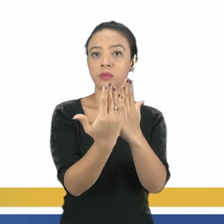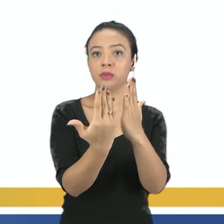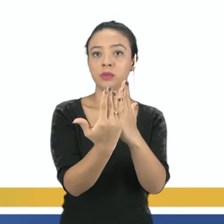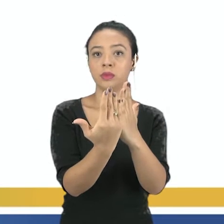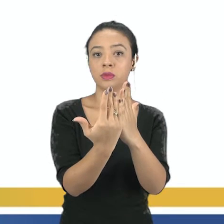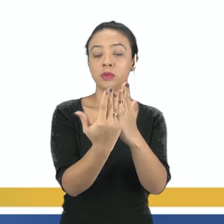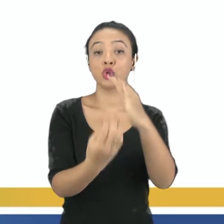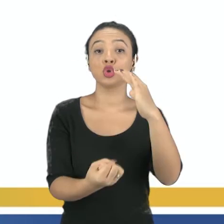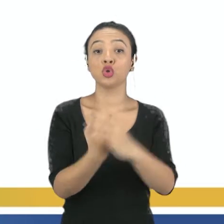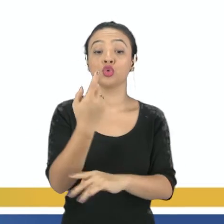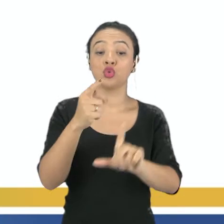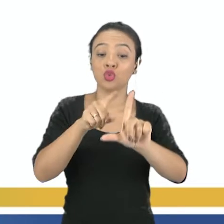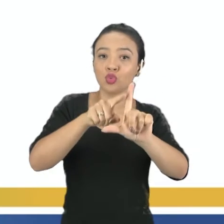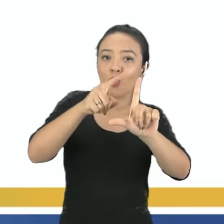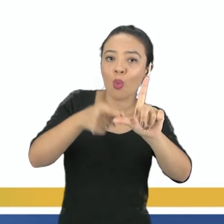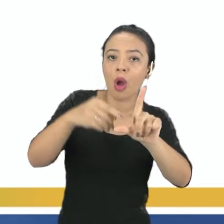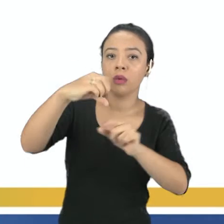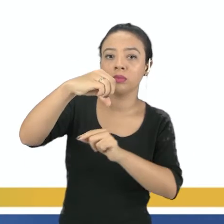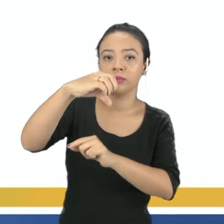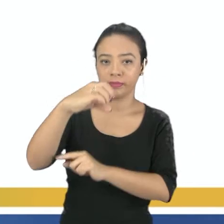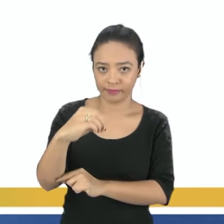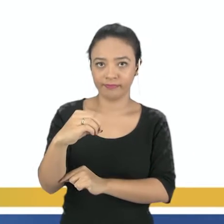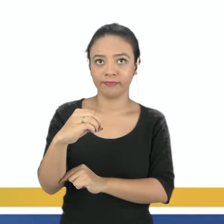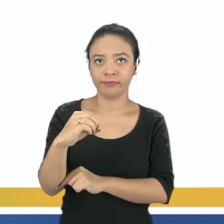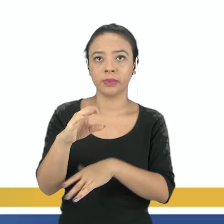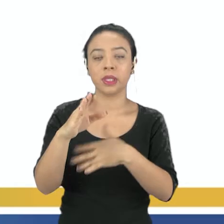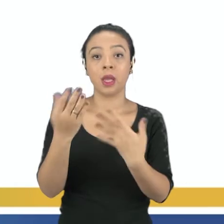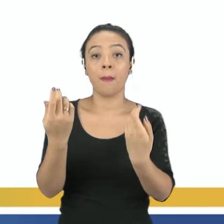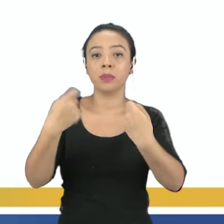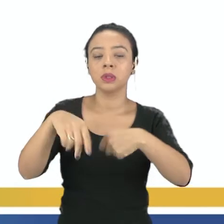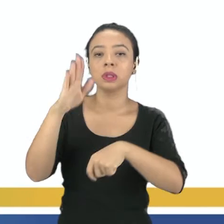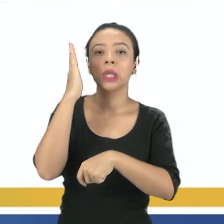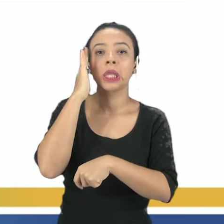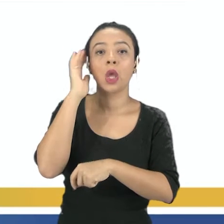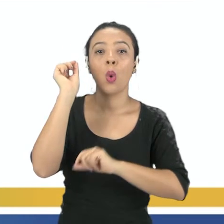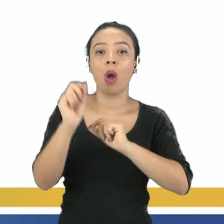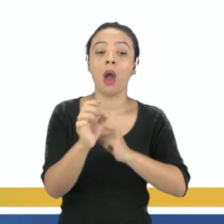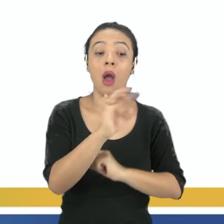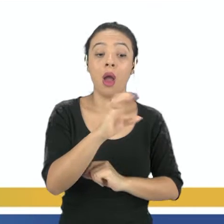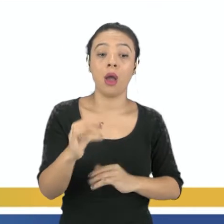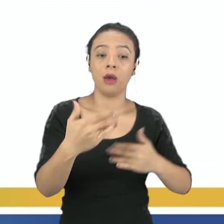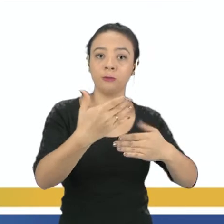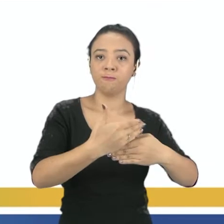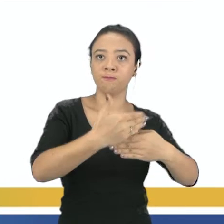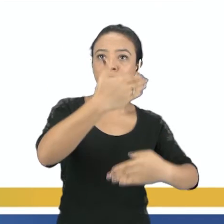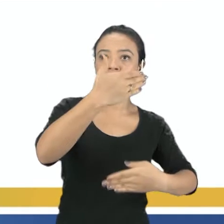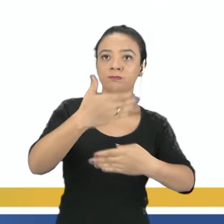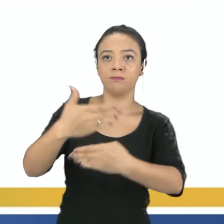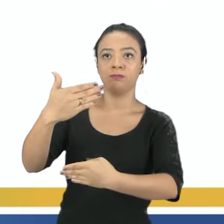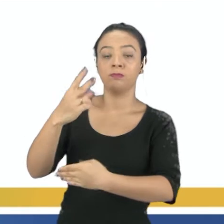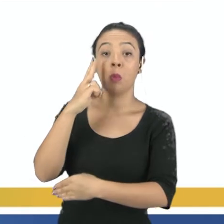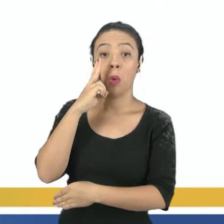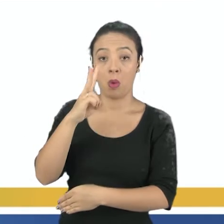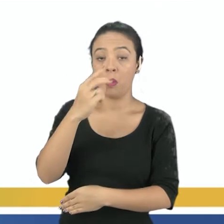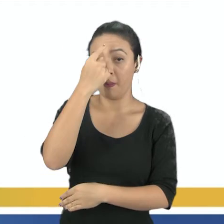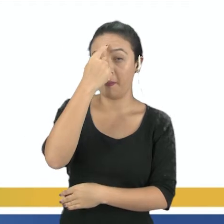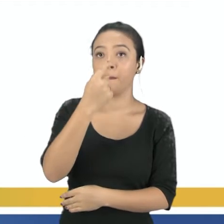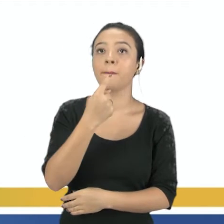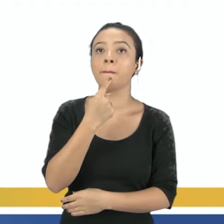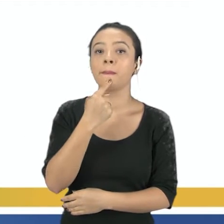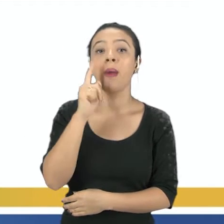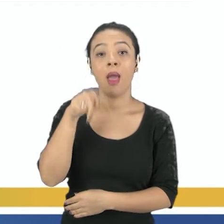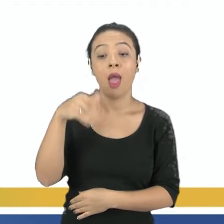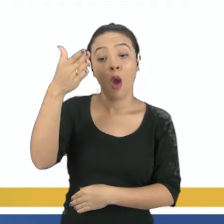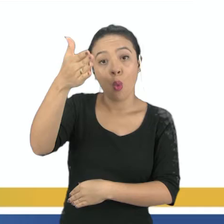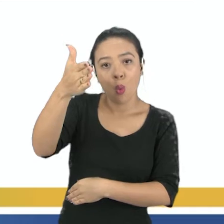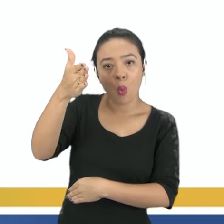ela forma um ângulo de 90 graus assim nós consideramos que cada parede né observa aí na imagem é